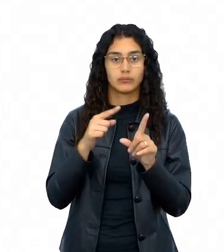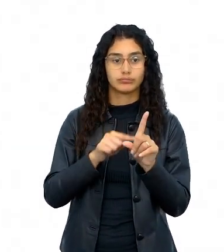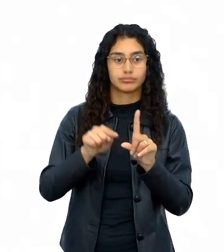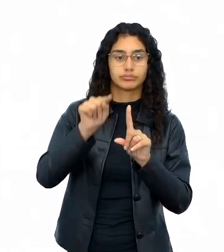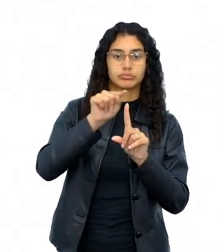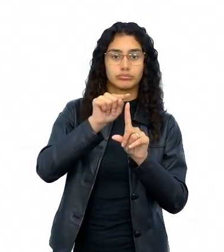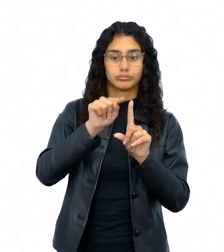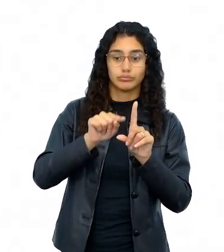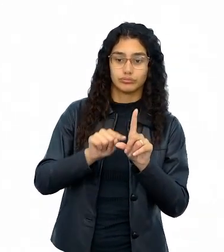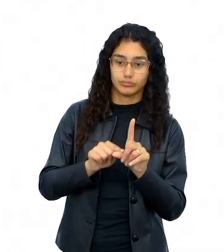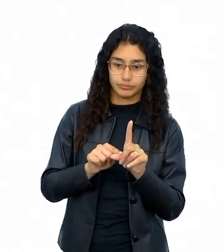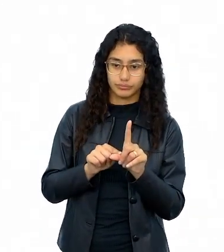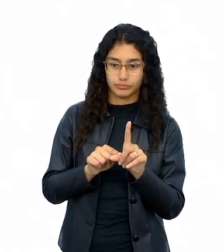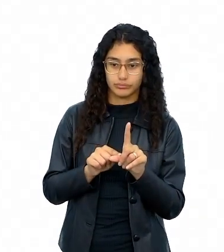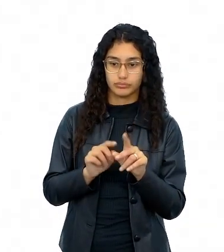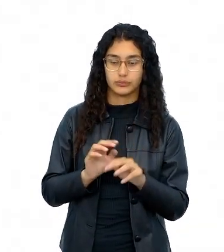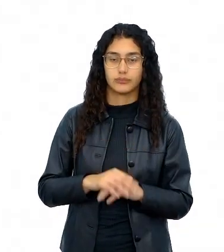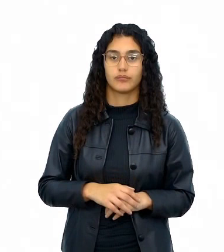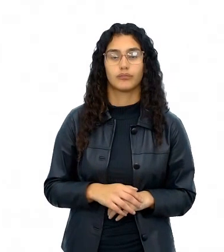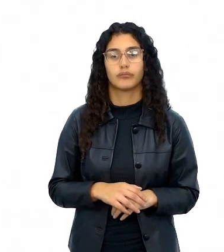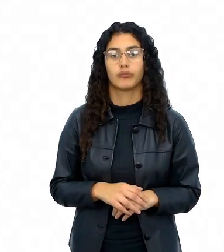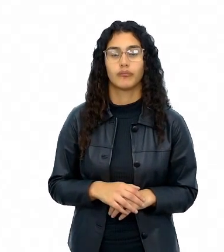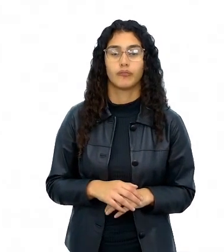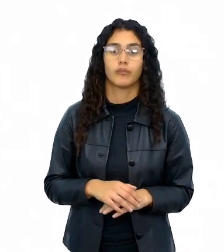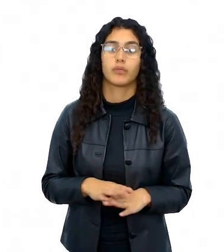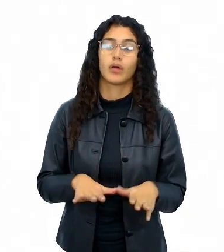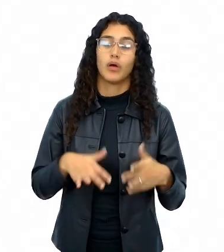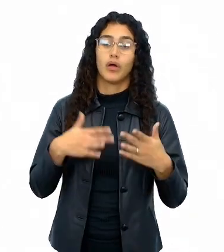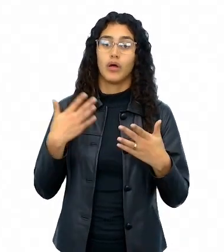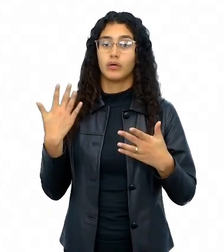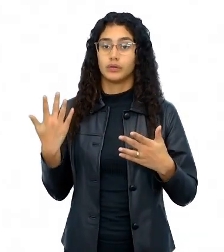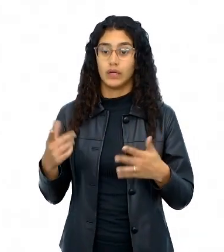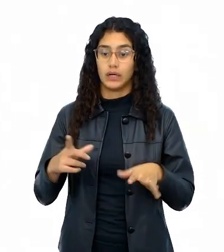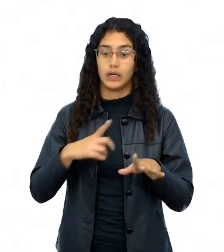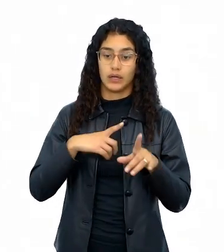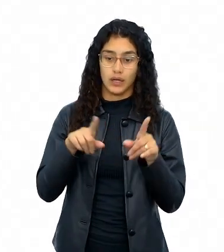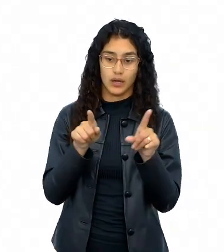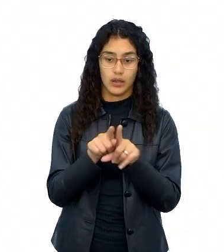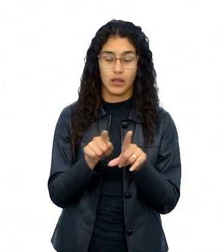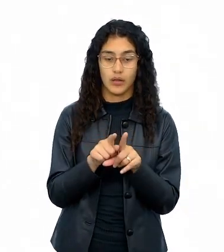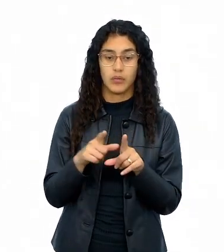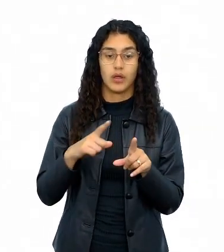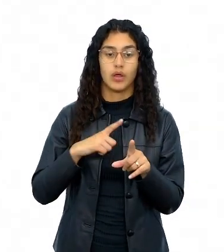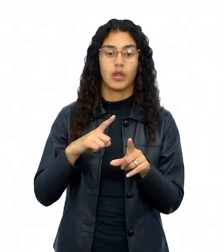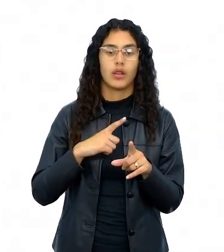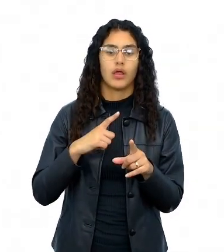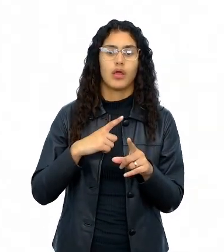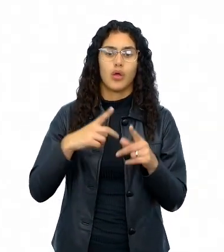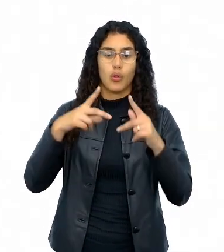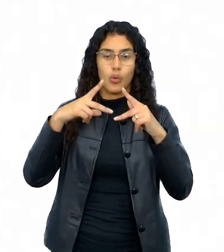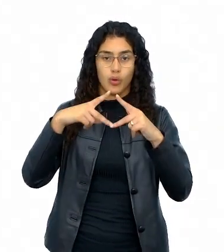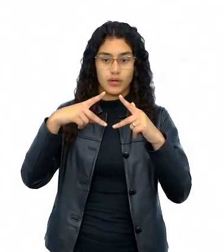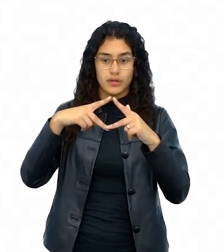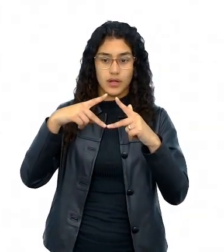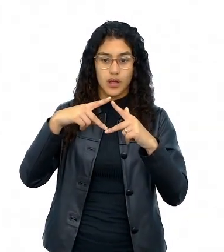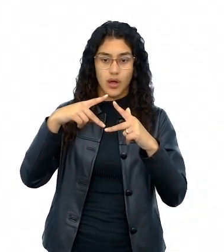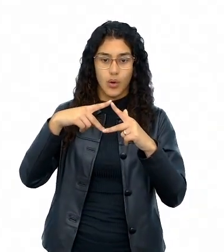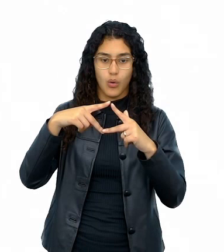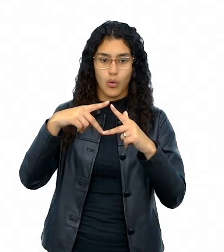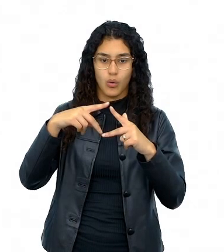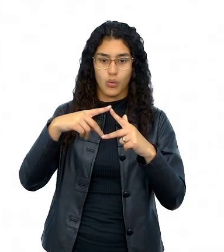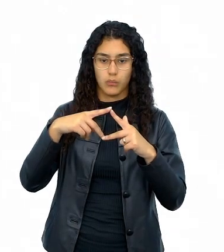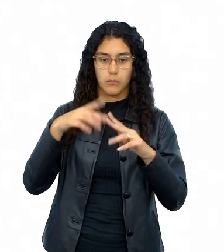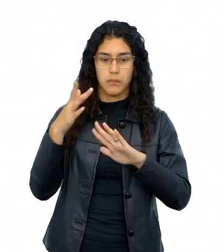desceu, né? Por outro lado, lá no losango rosinha, mais